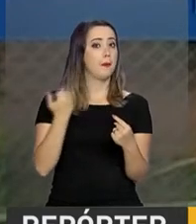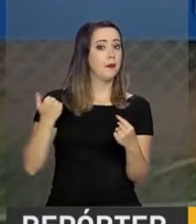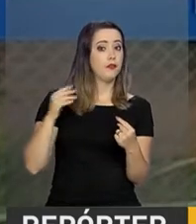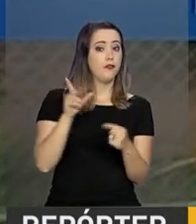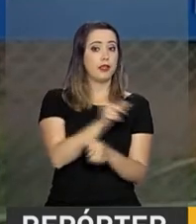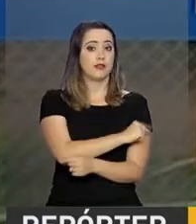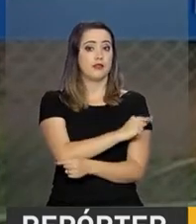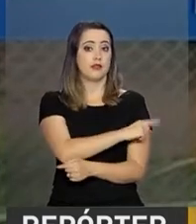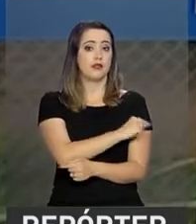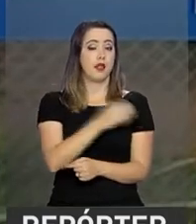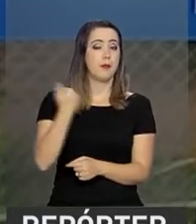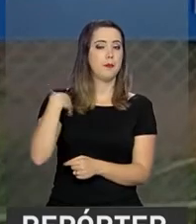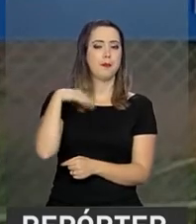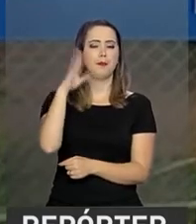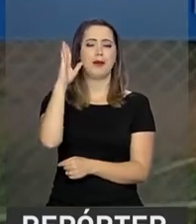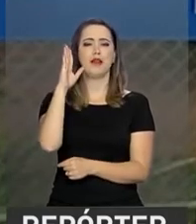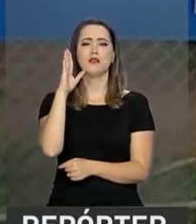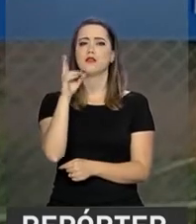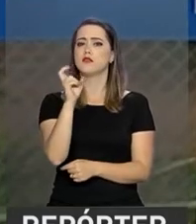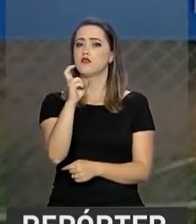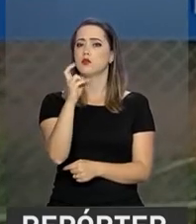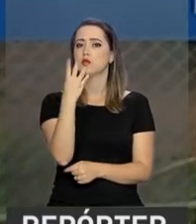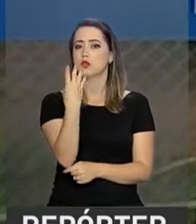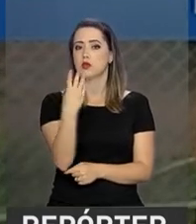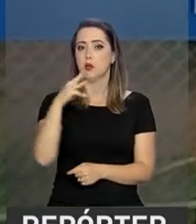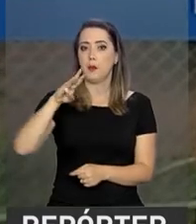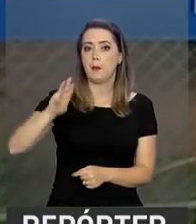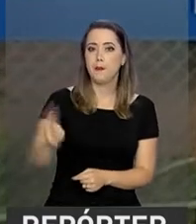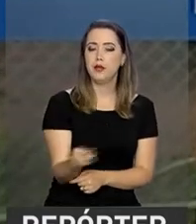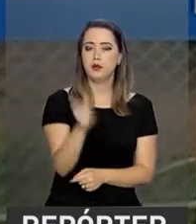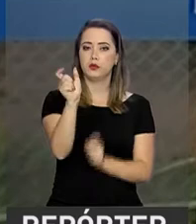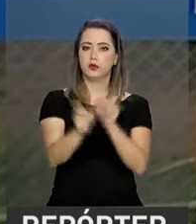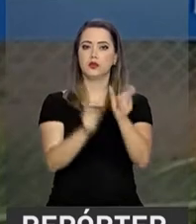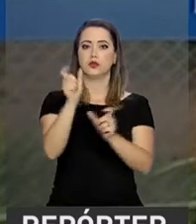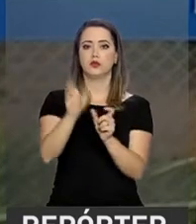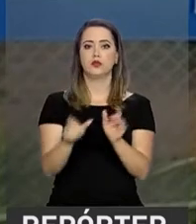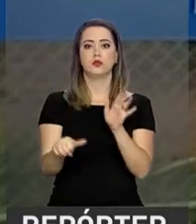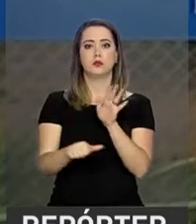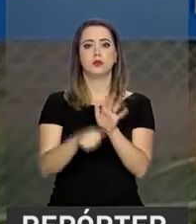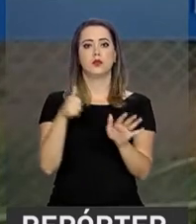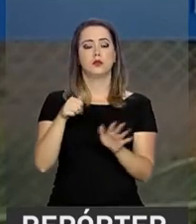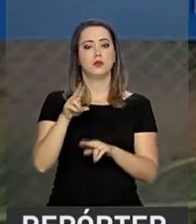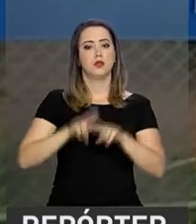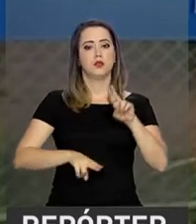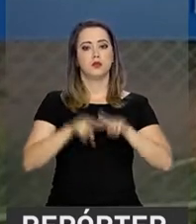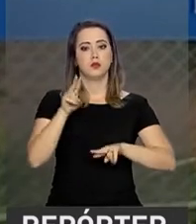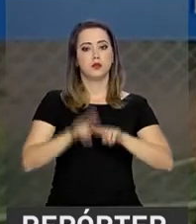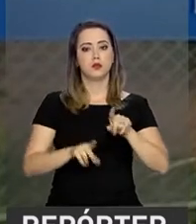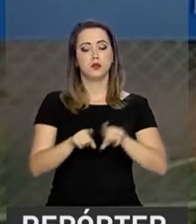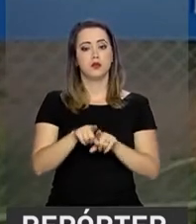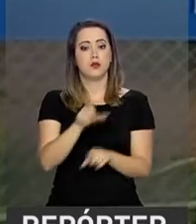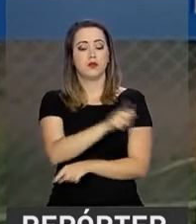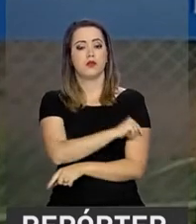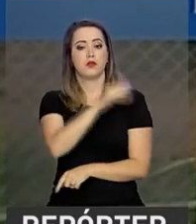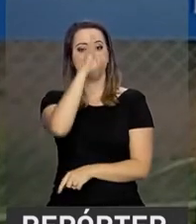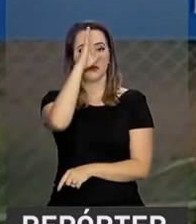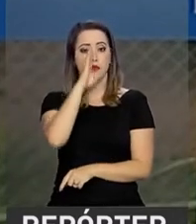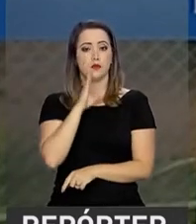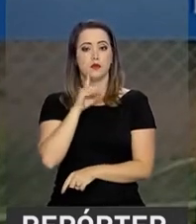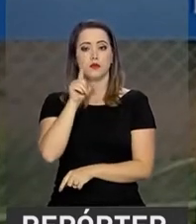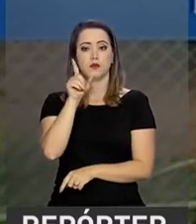54 milhões de pessoas até o fim da campanha no dia 1º de junho. A vacina é gratuita contra